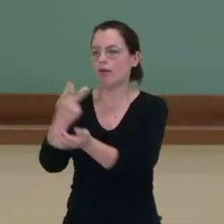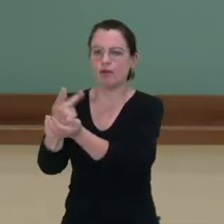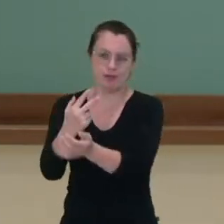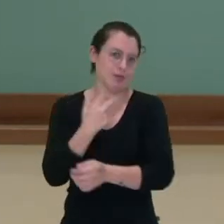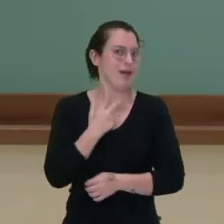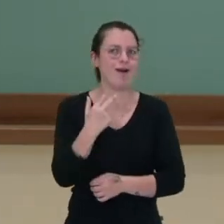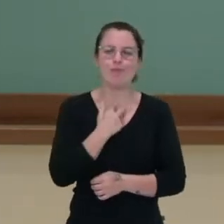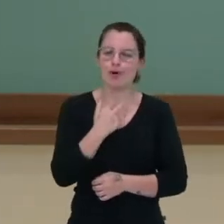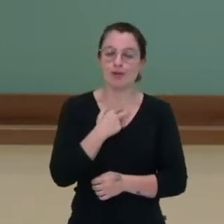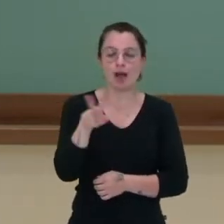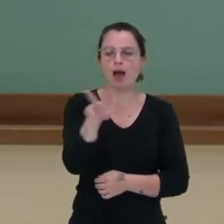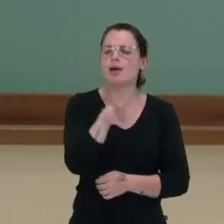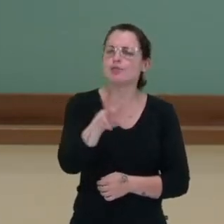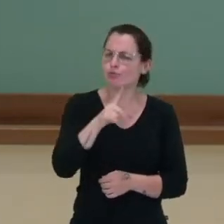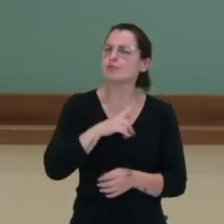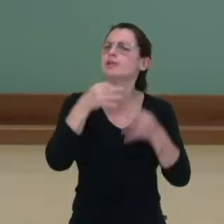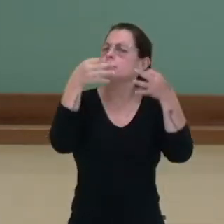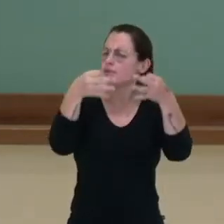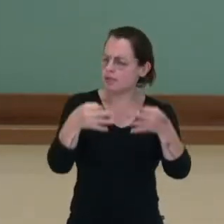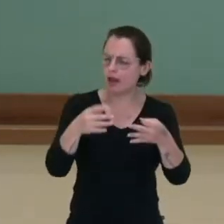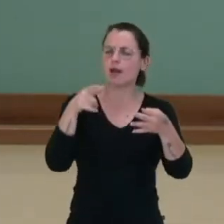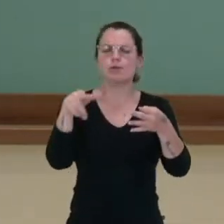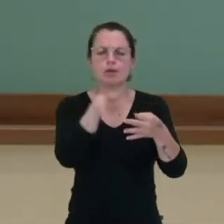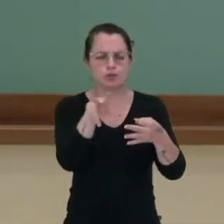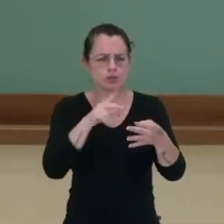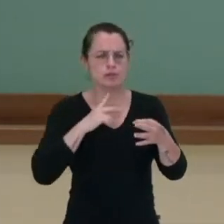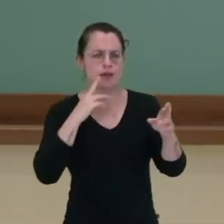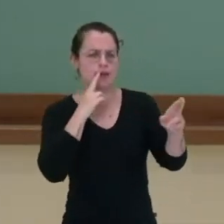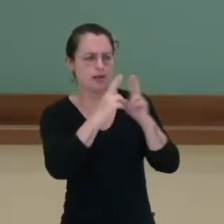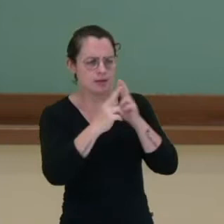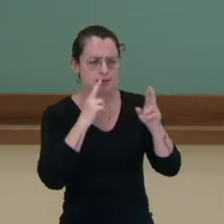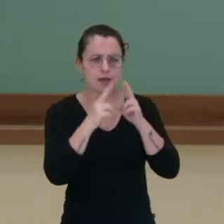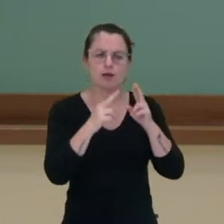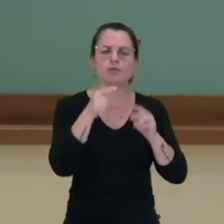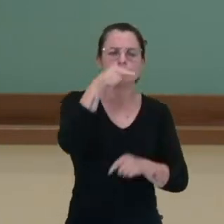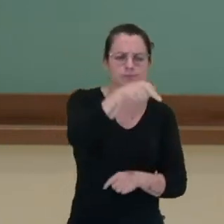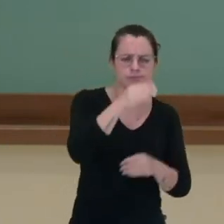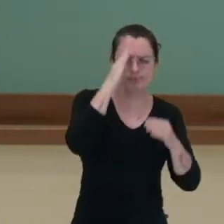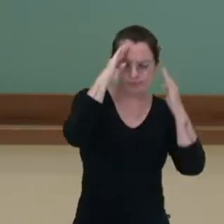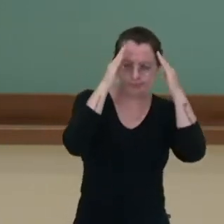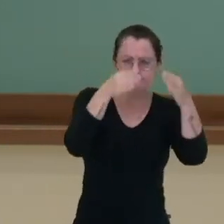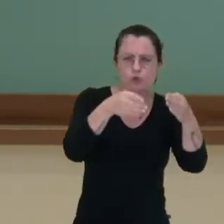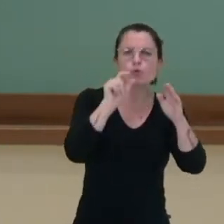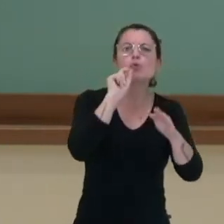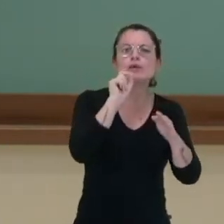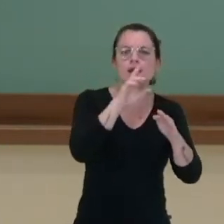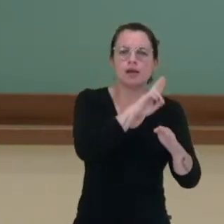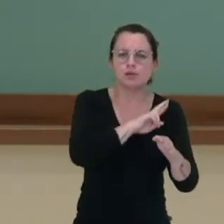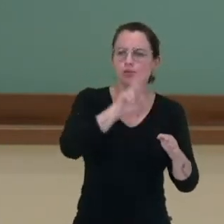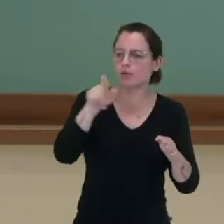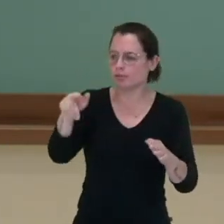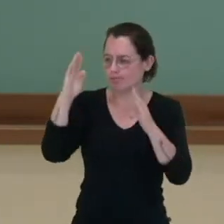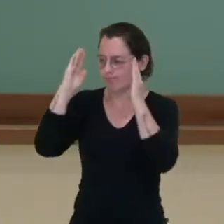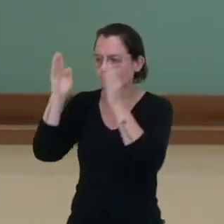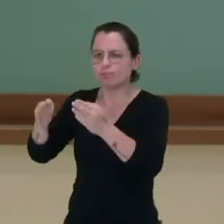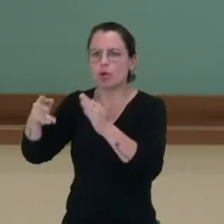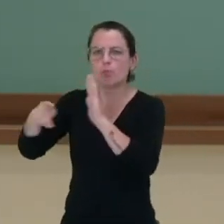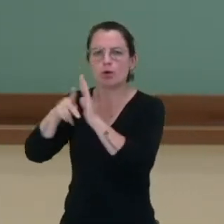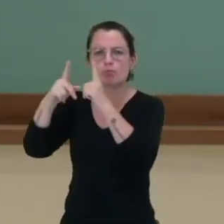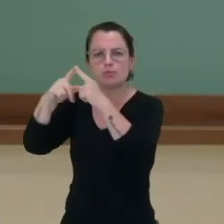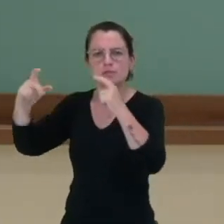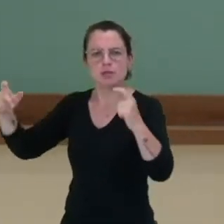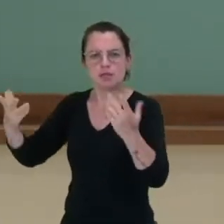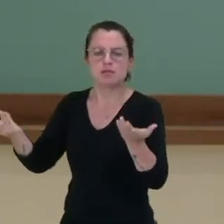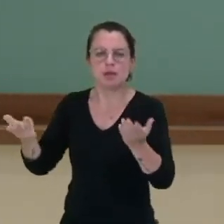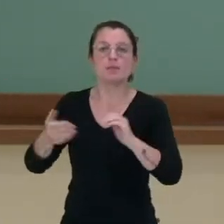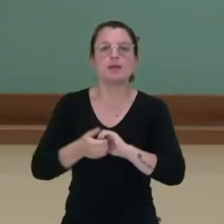duas dialogam, as duas convivem, uma está ligada à religiosidade, outra está ligada à ciência, e em momento algum essas